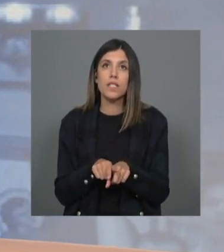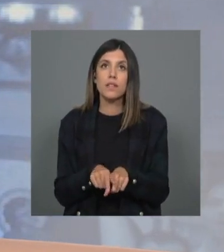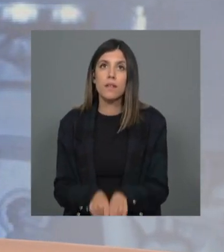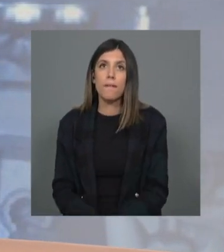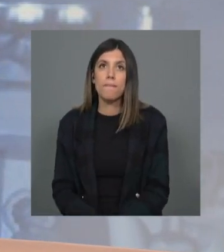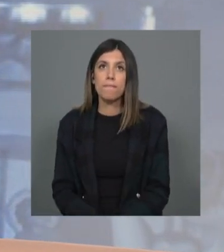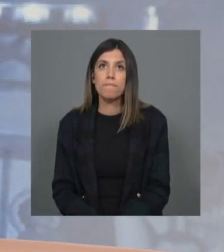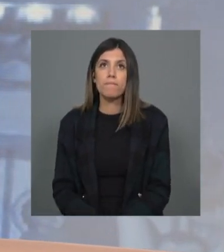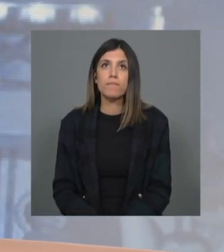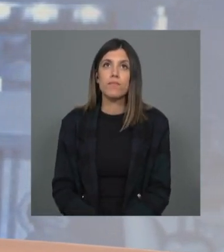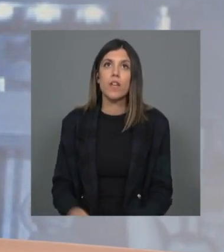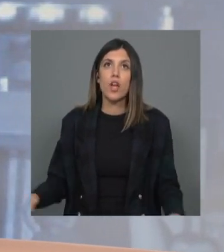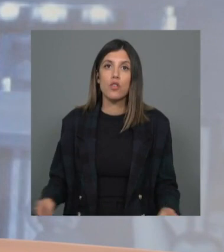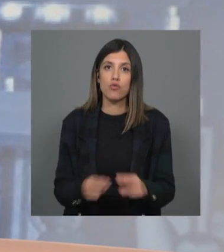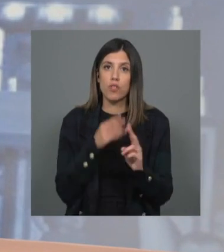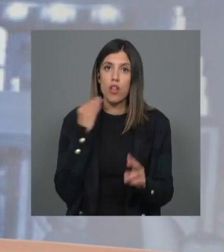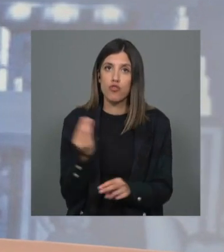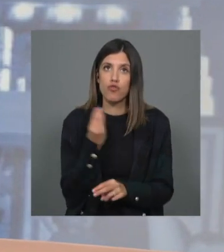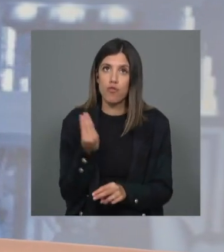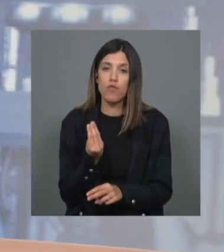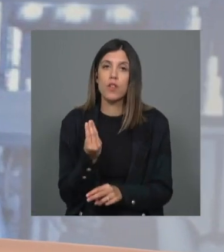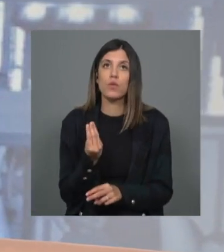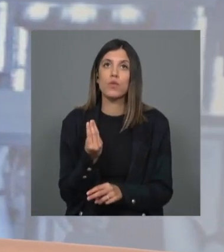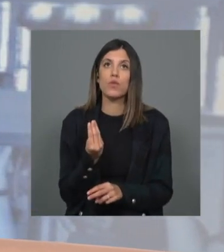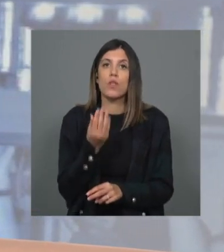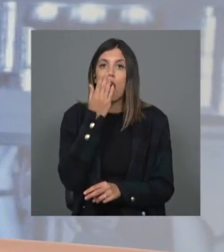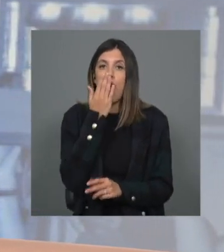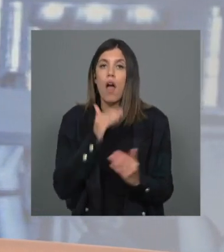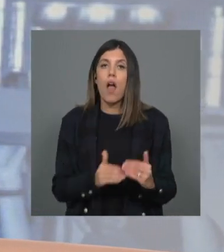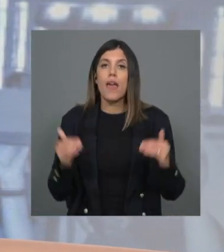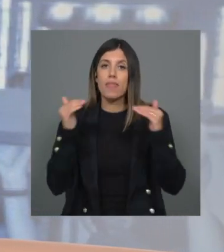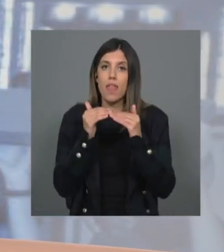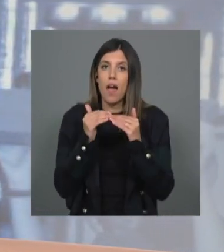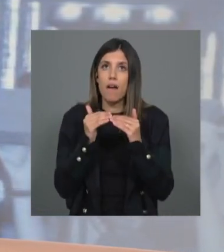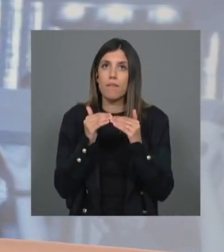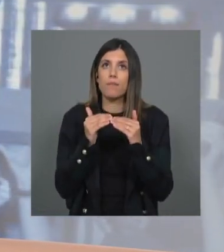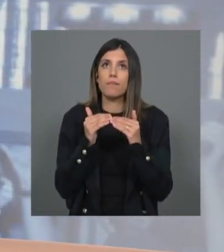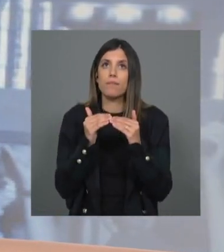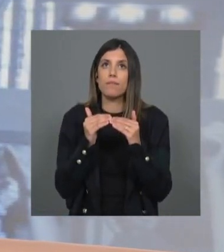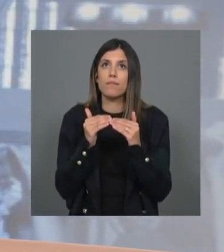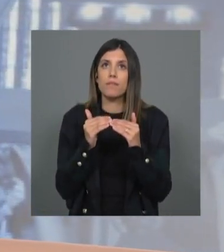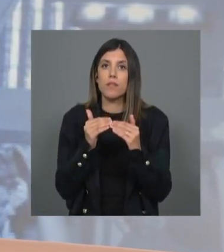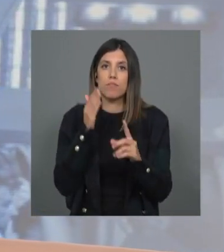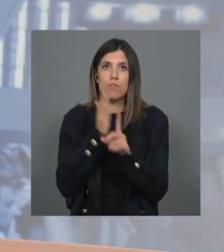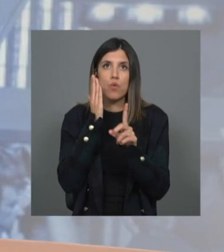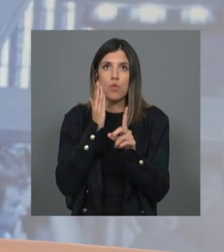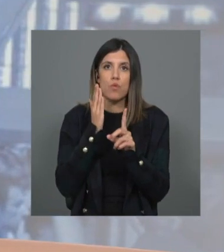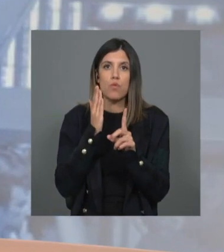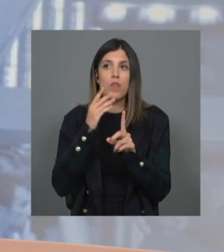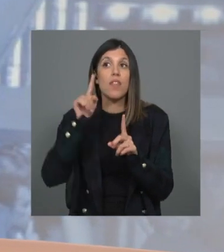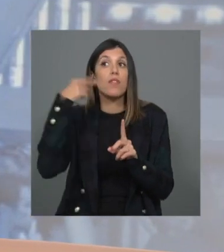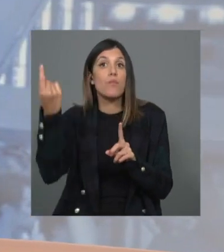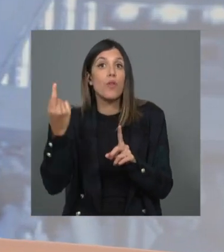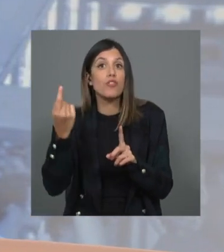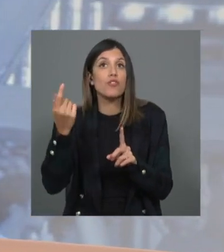esta jornada diocesana da juventude uma etapa muito concreta que aponta já para a Jornada Mundial dos Jovens